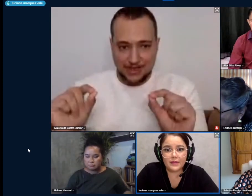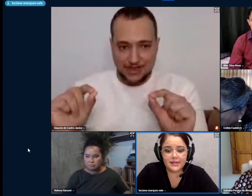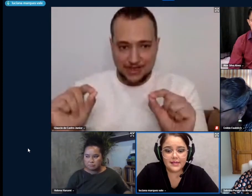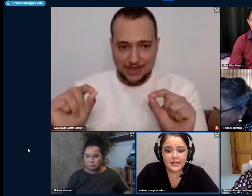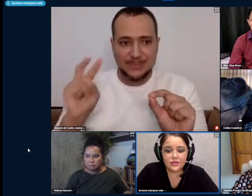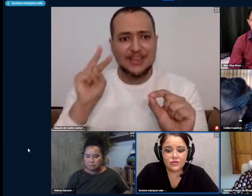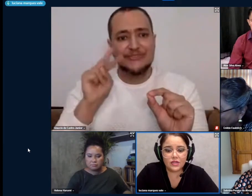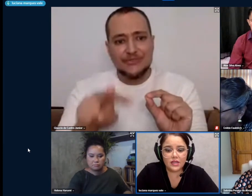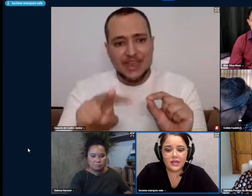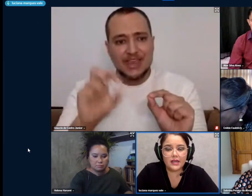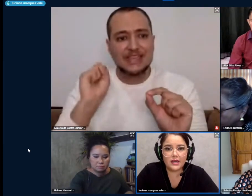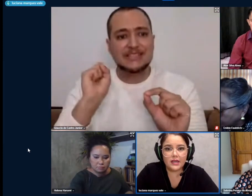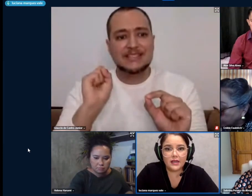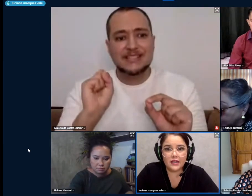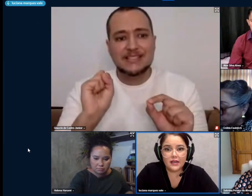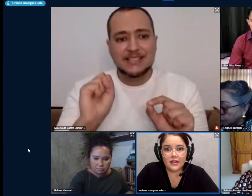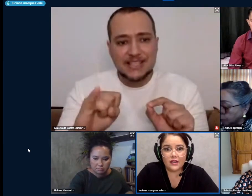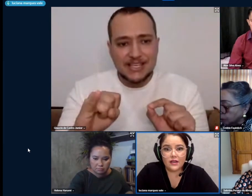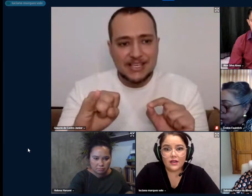é preciso que...